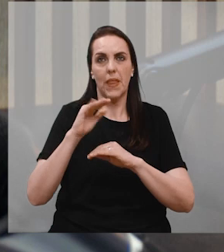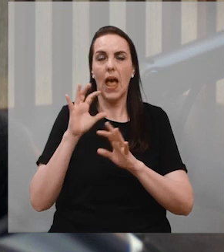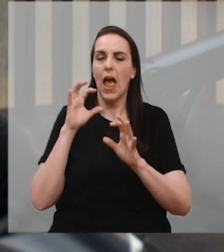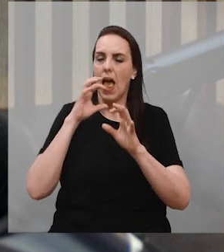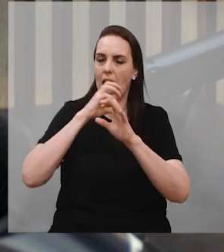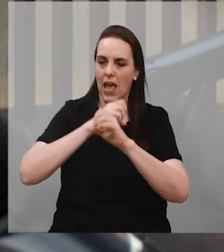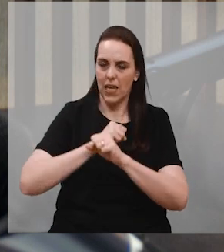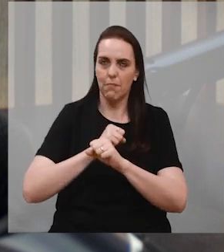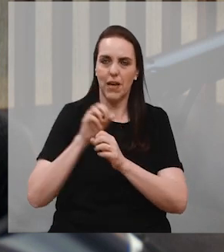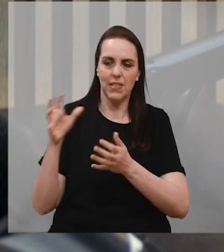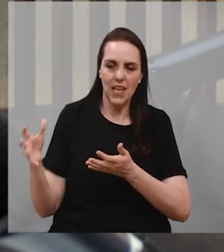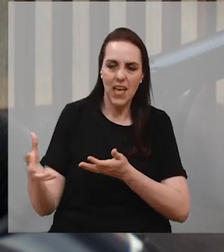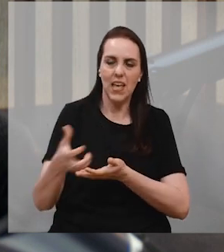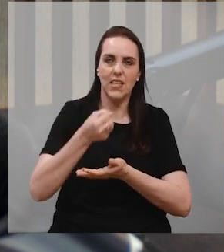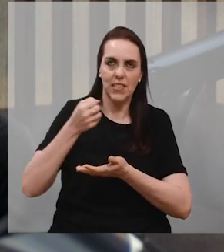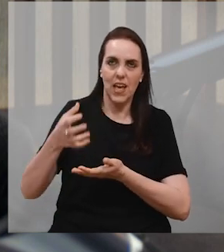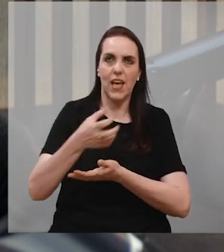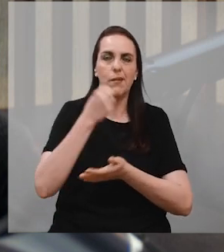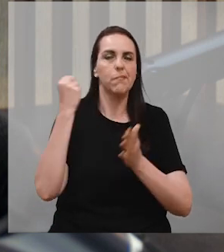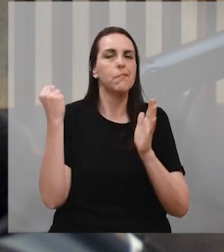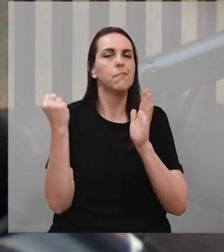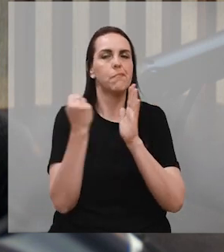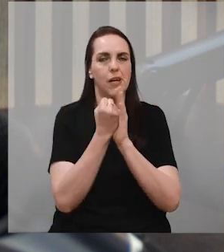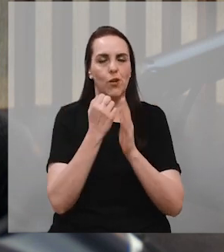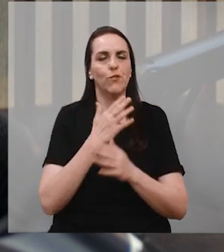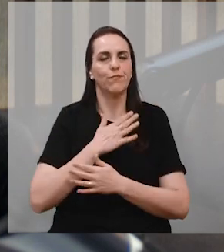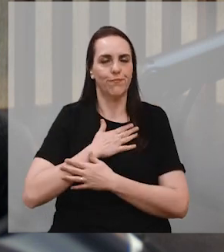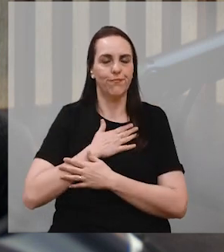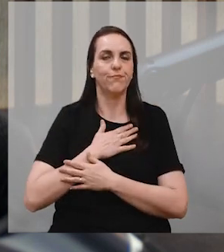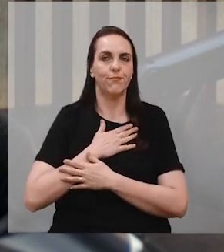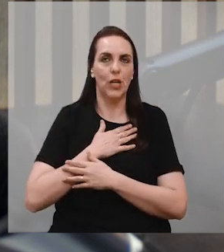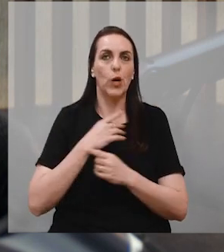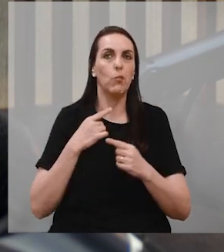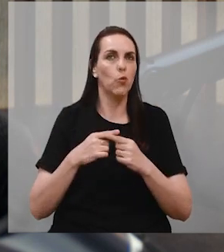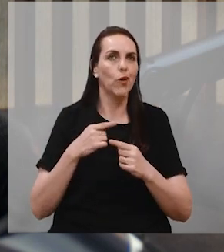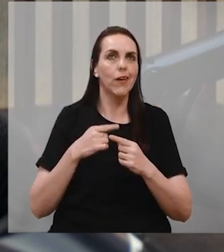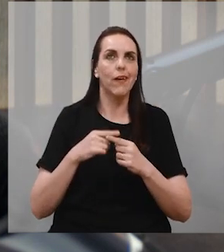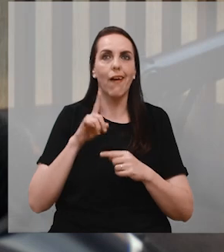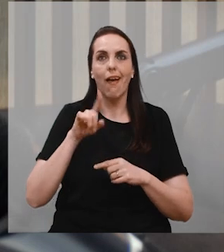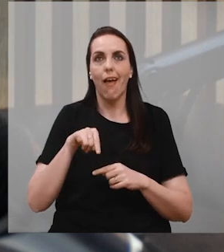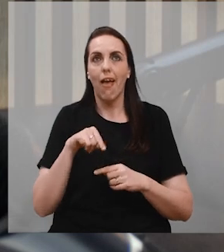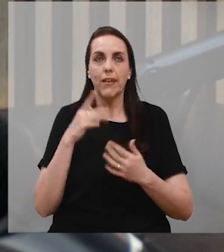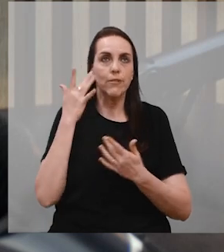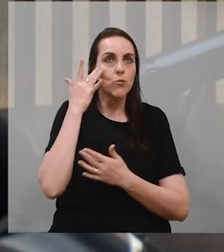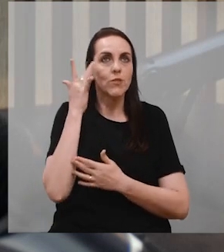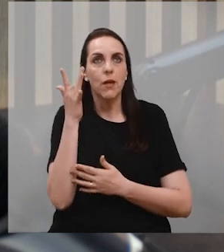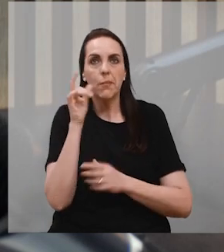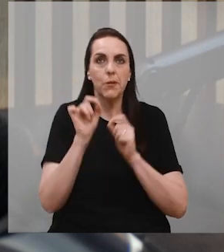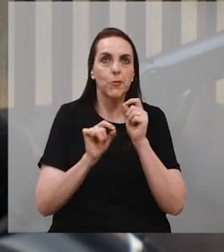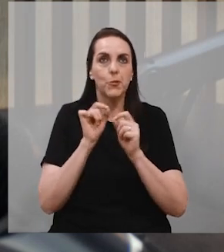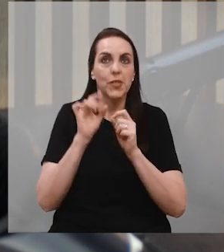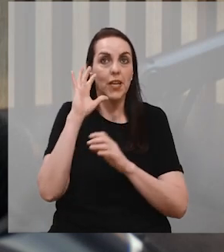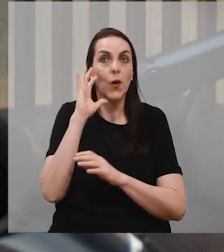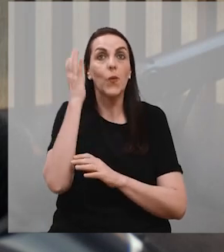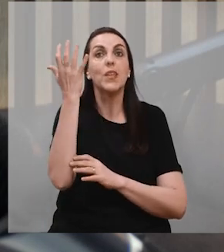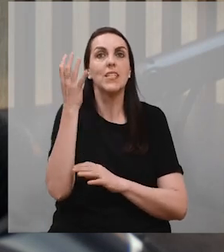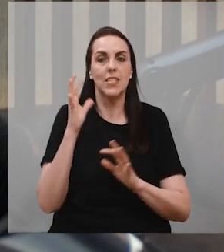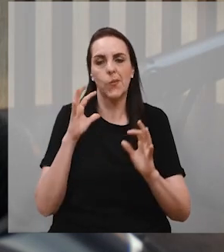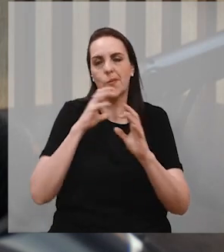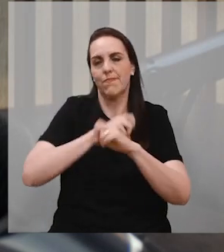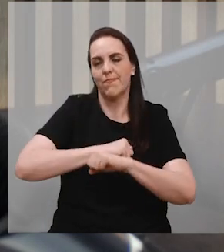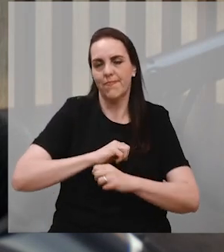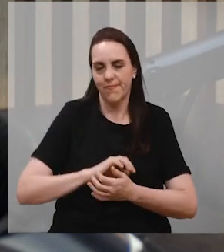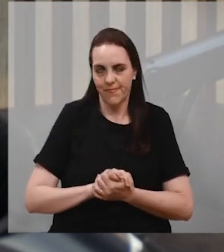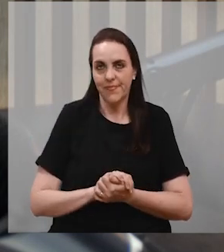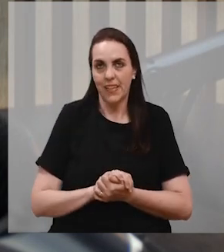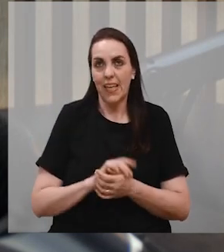gente fez dos animais resgatados foi uma que me marcou bastante, porque era meio... A gente não sabia o que ia acontecer com